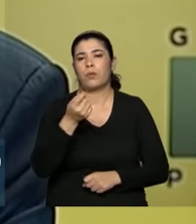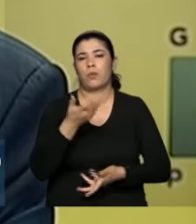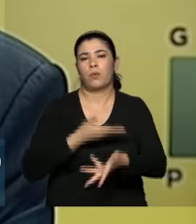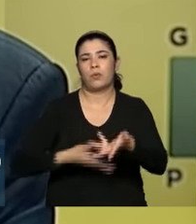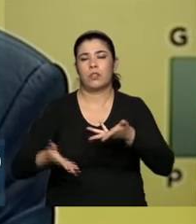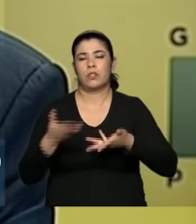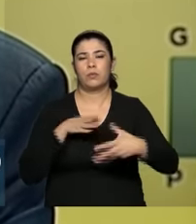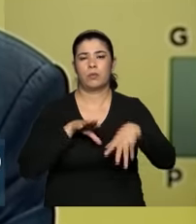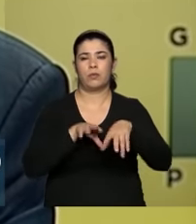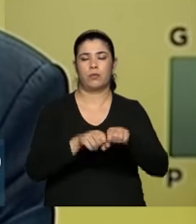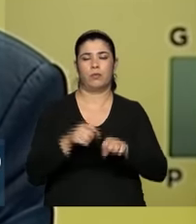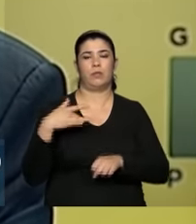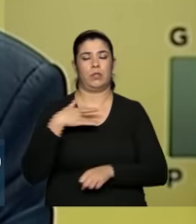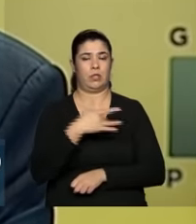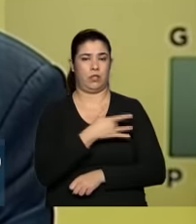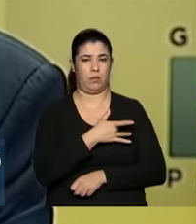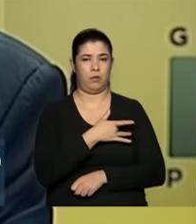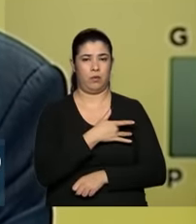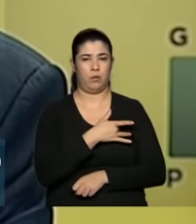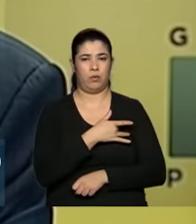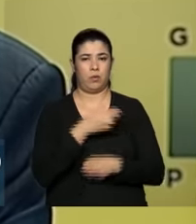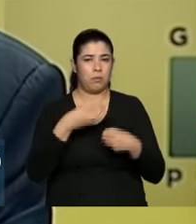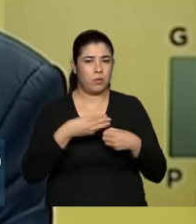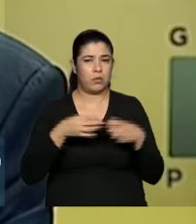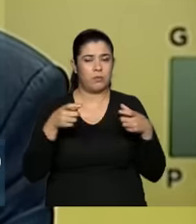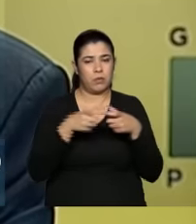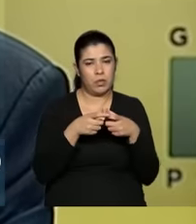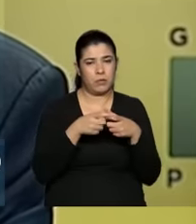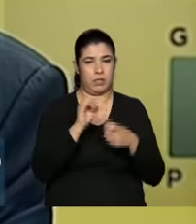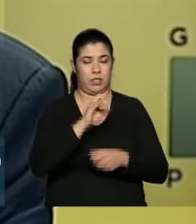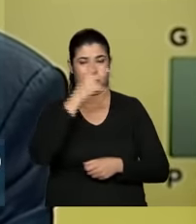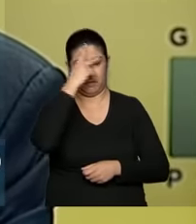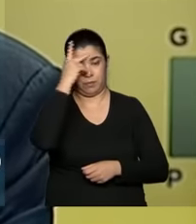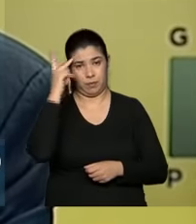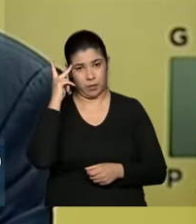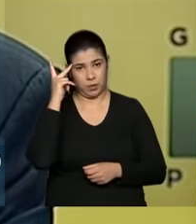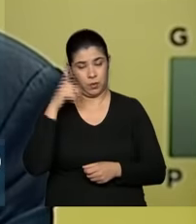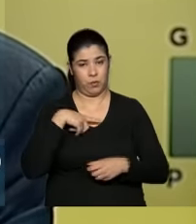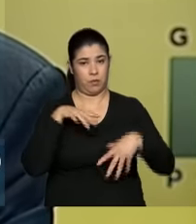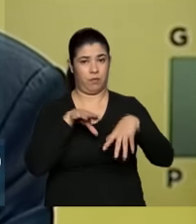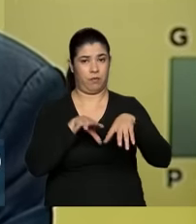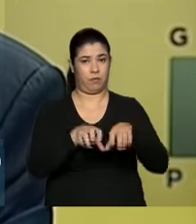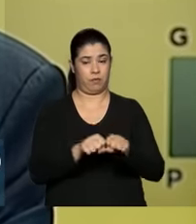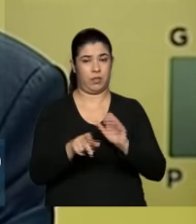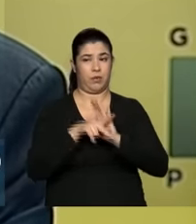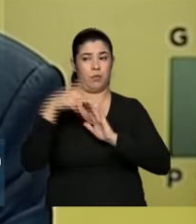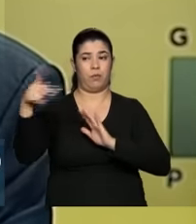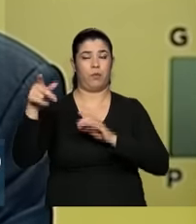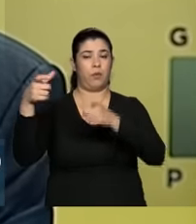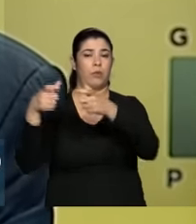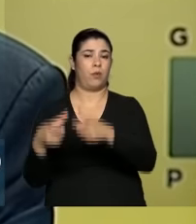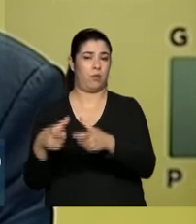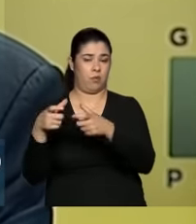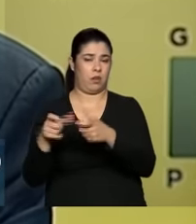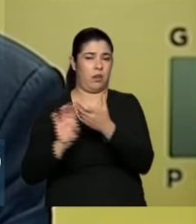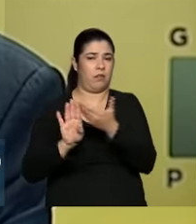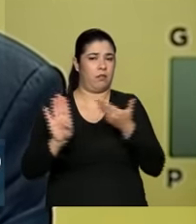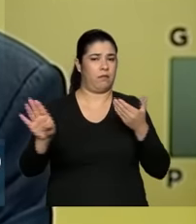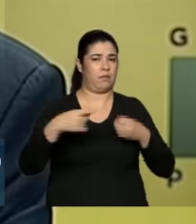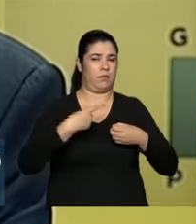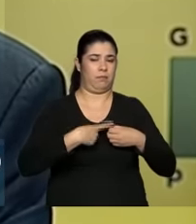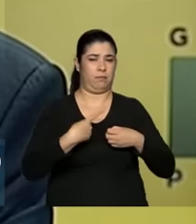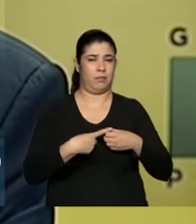notamos que, quando a pessoa faz o seu percurso formativo num determinado lugar, ainda que um lugar